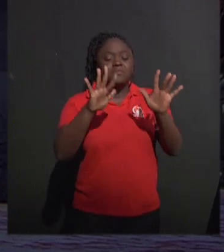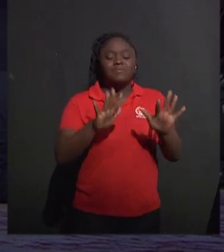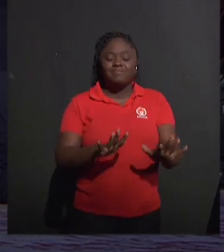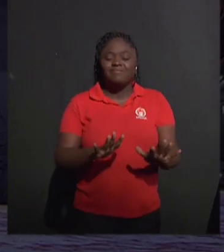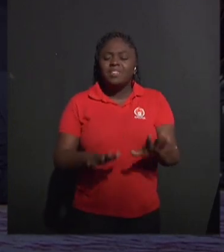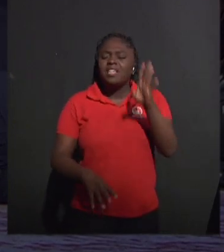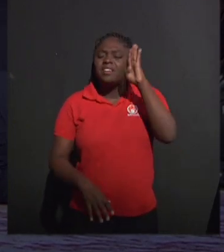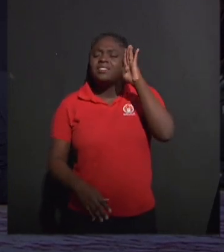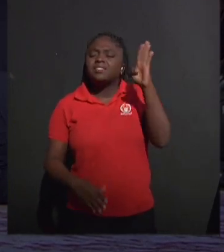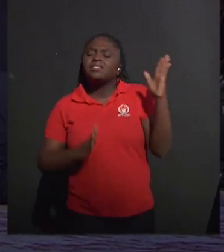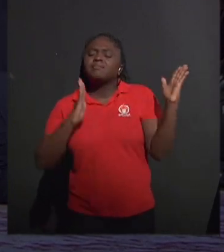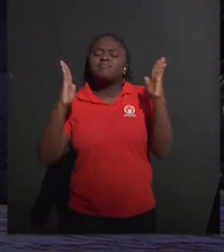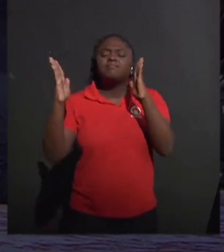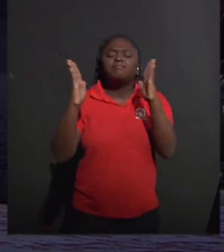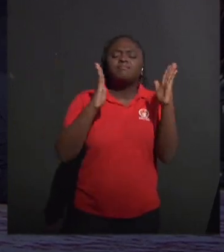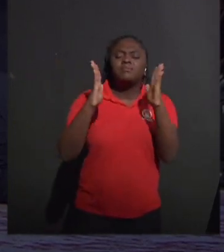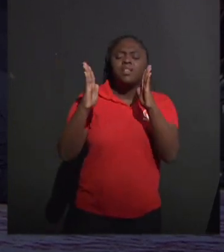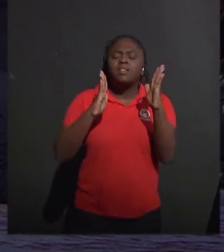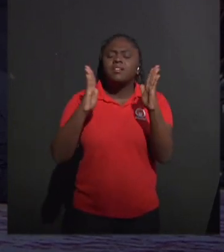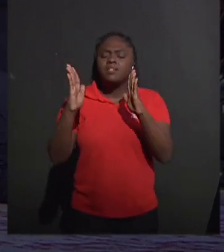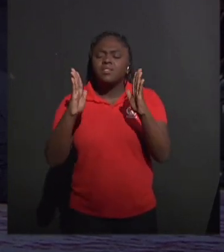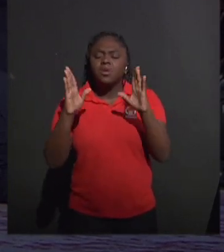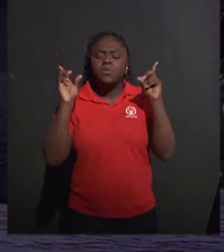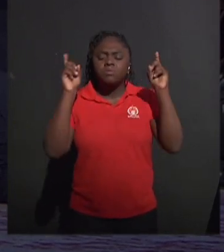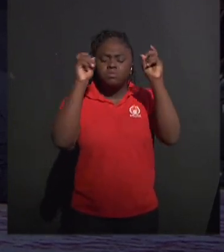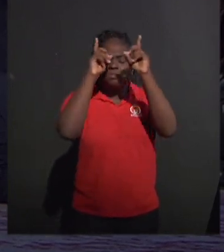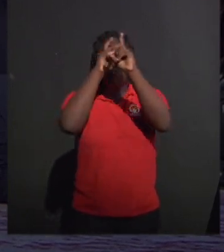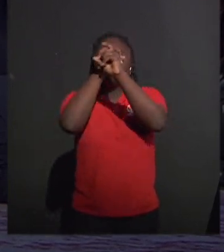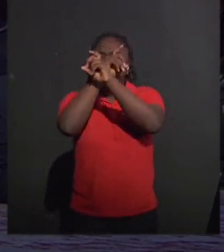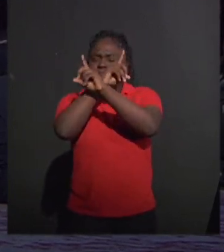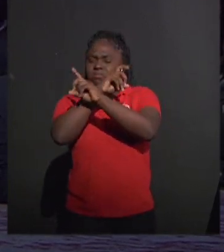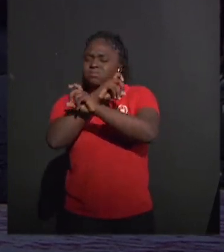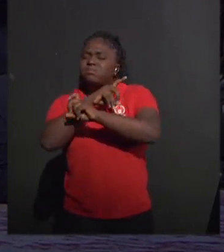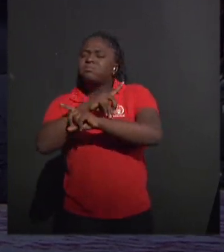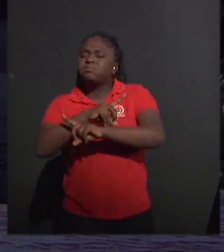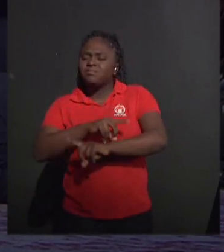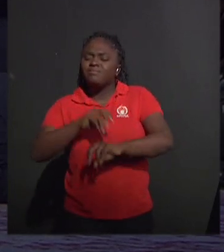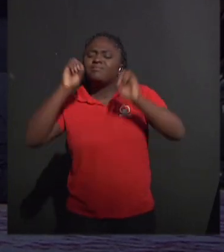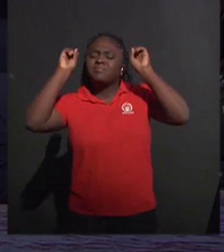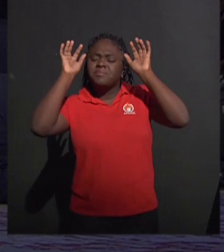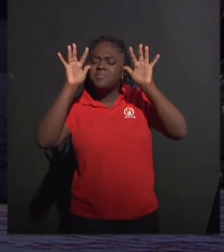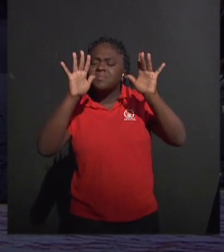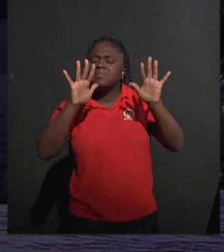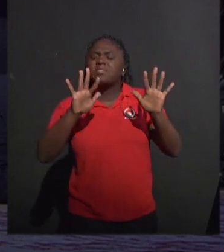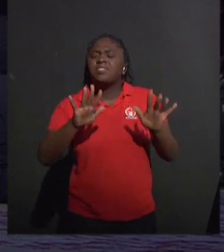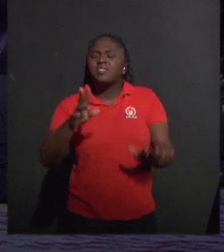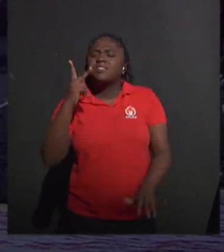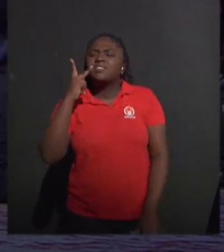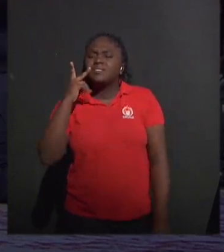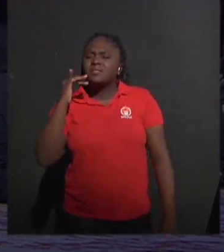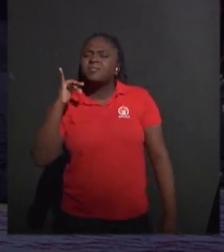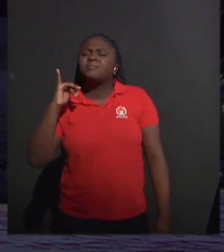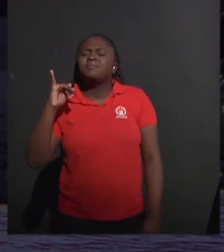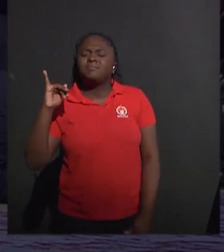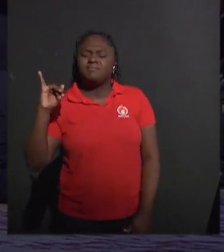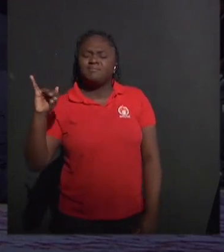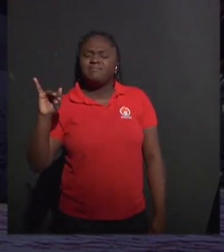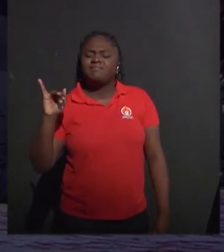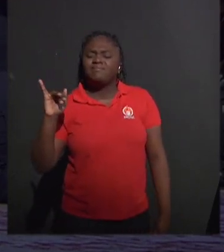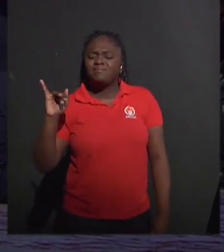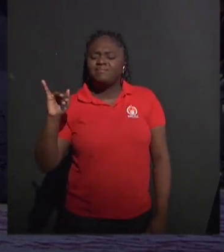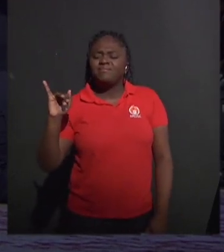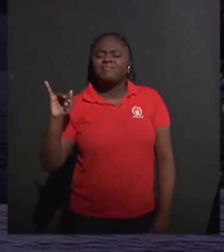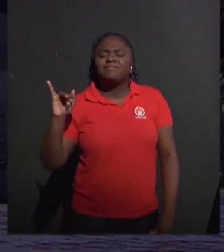nesse tempo de tantas trevas, ó Pai, ilumina-os, ó Pai, ilumina-os, ó